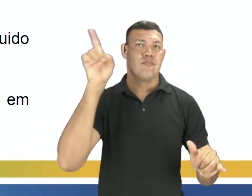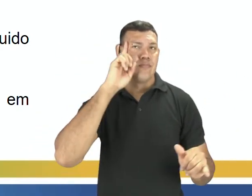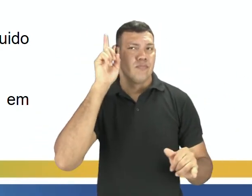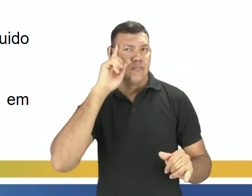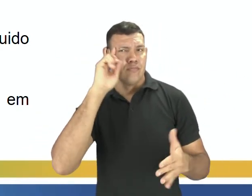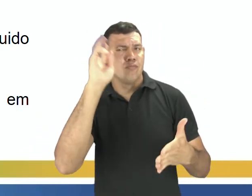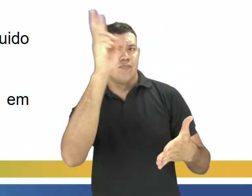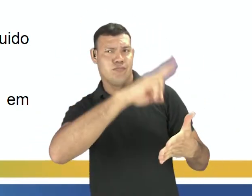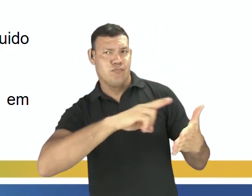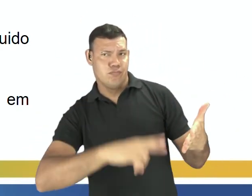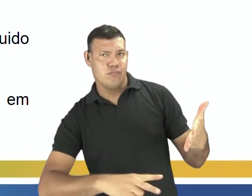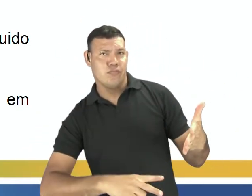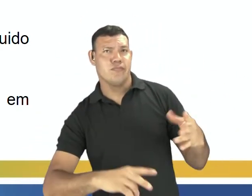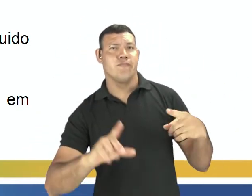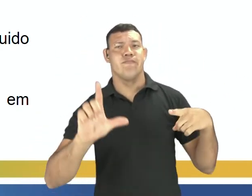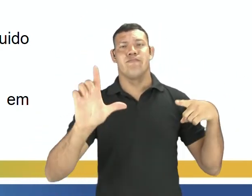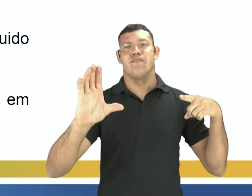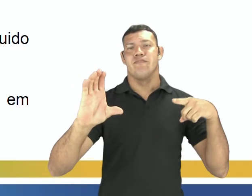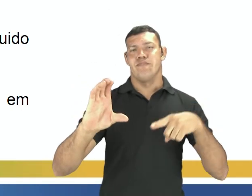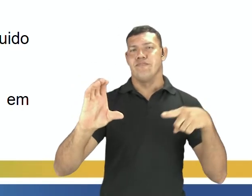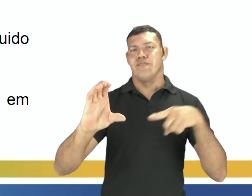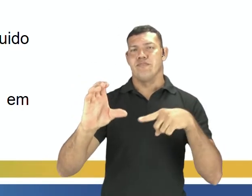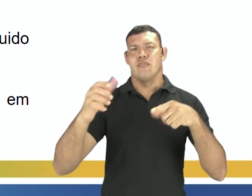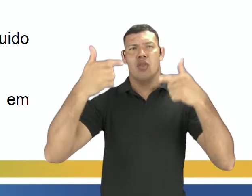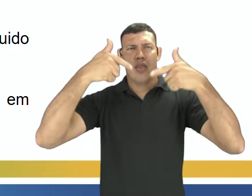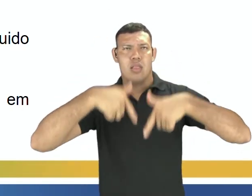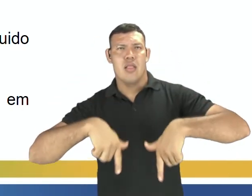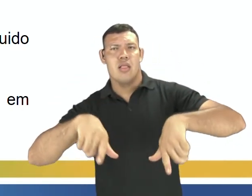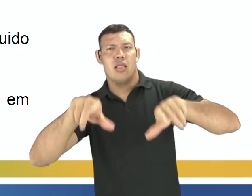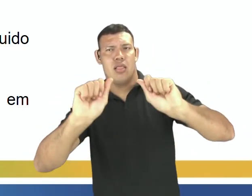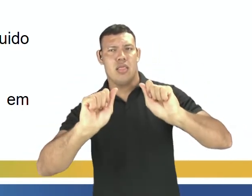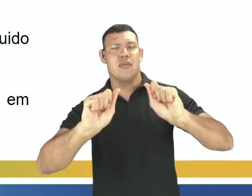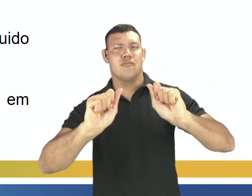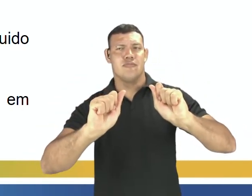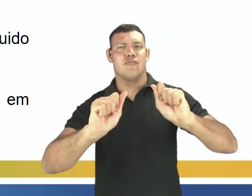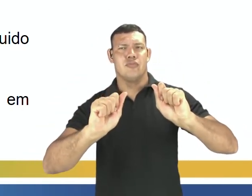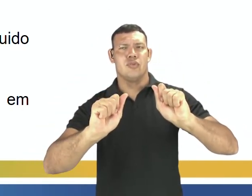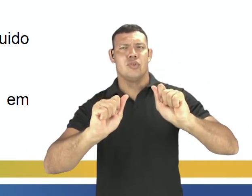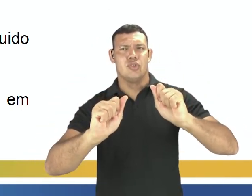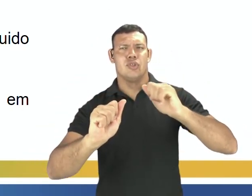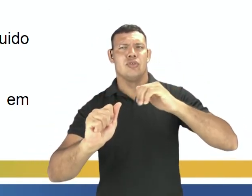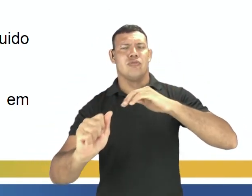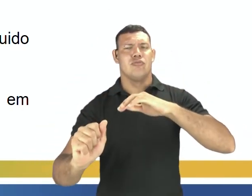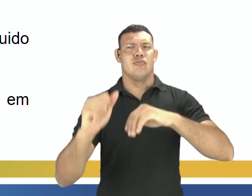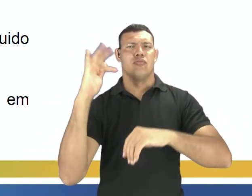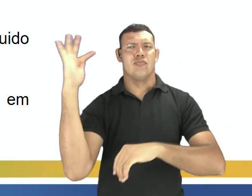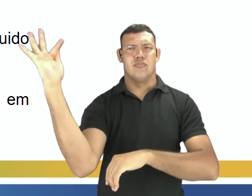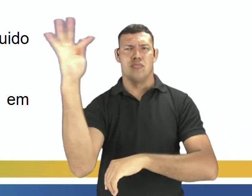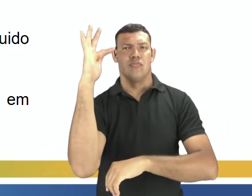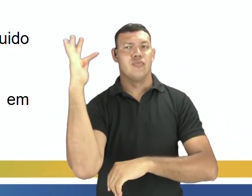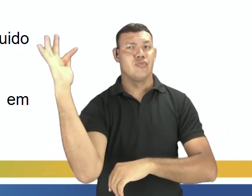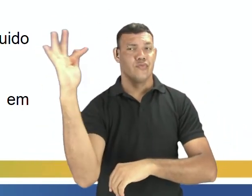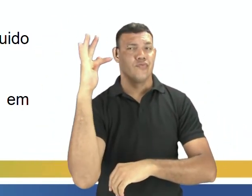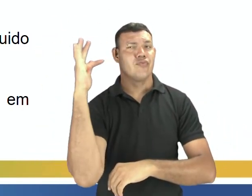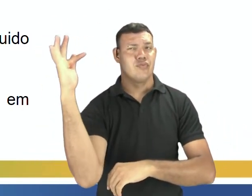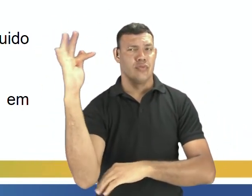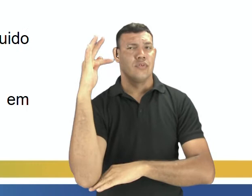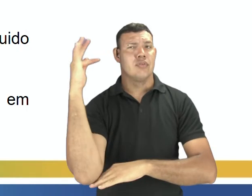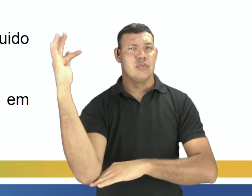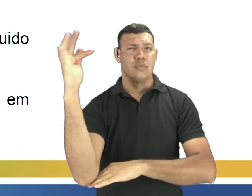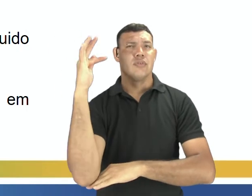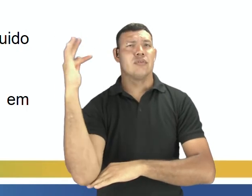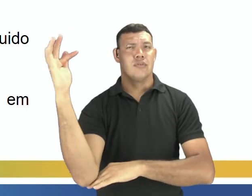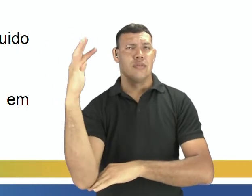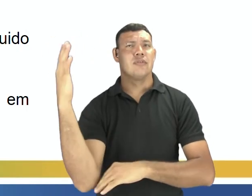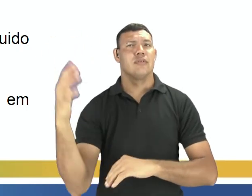C, apresenta uma linguagem distante da coloquial, afastando o público leitor. Quando ele diz distante da coloquial,